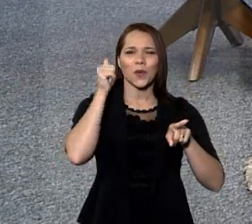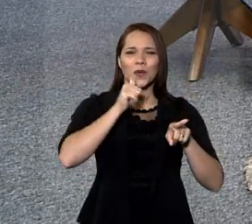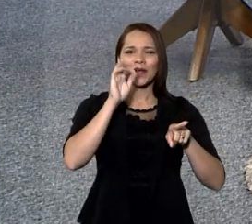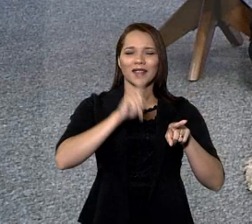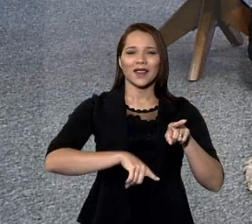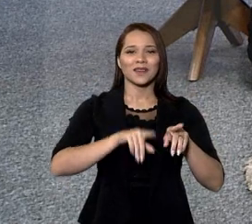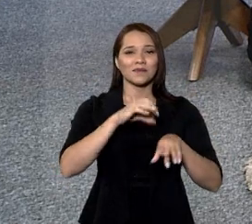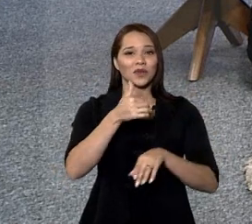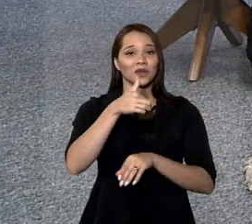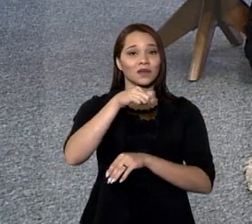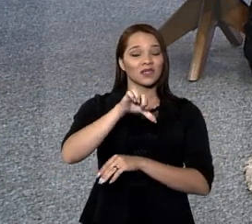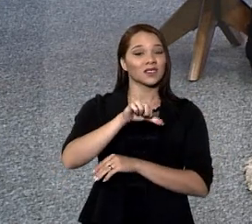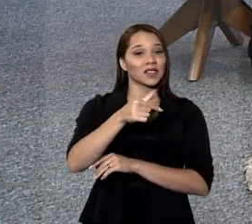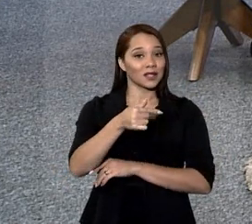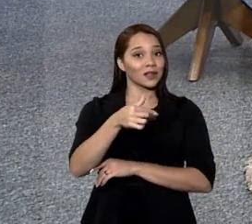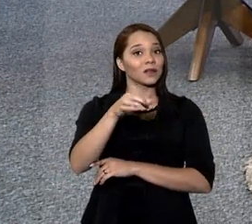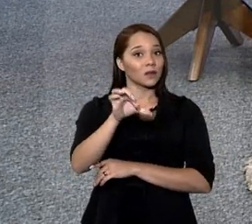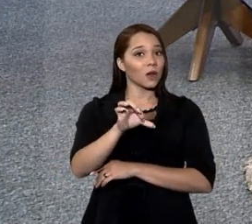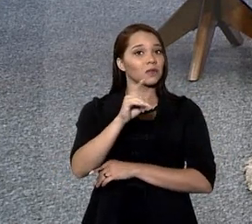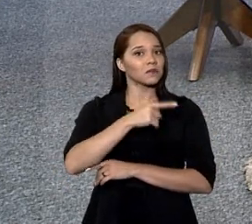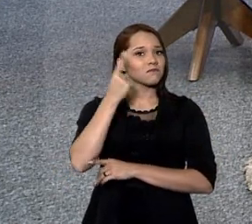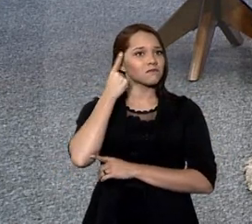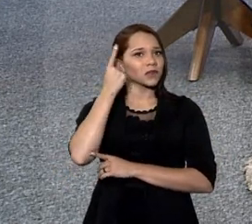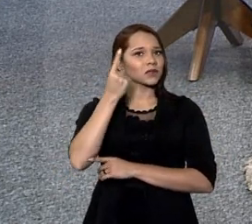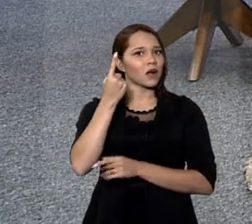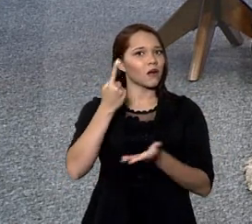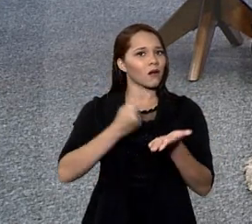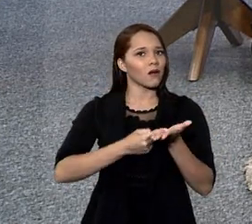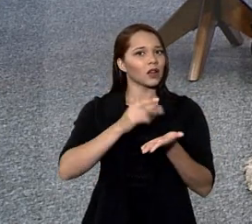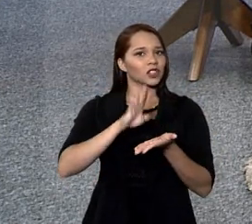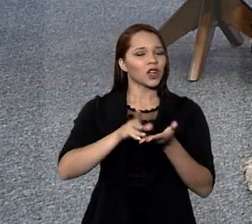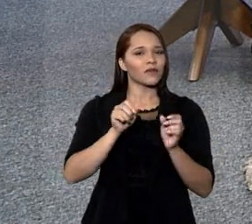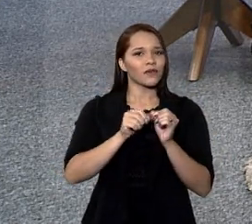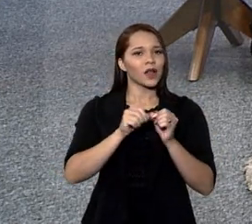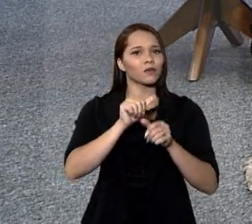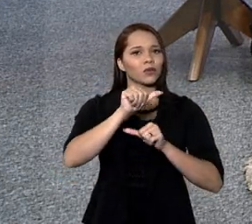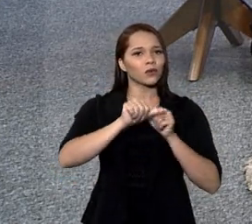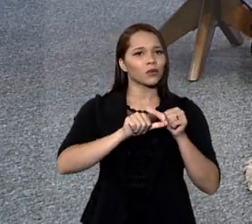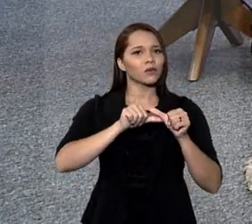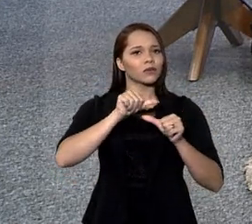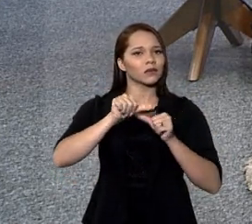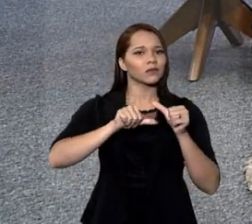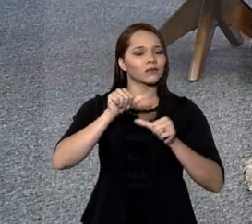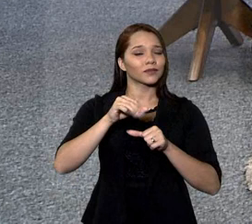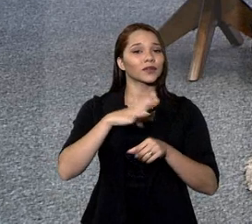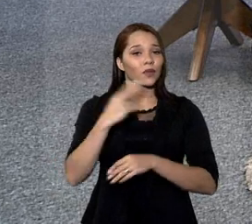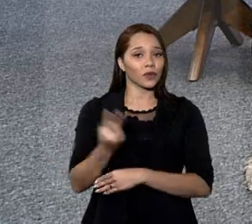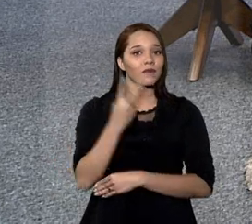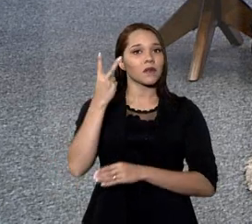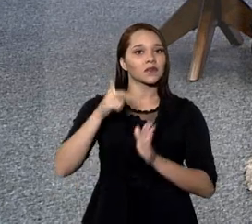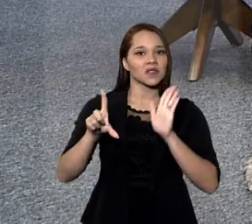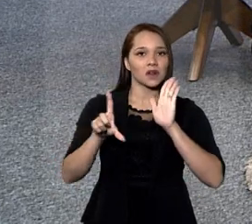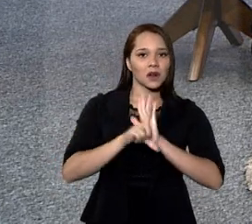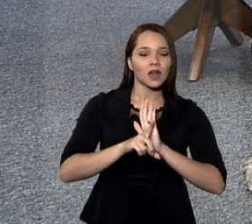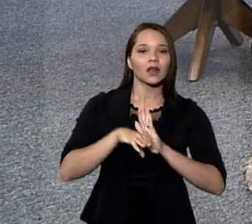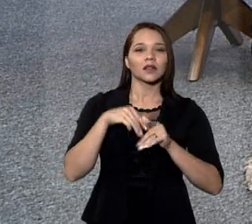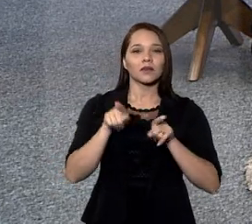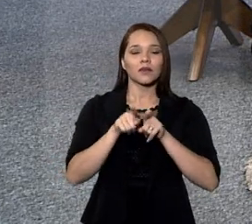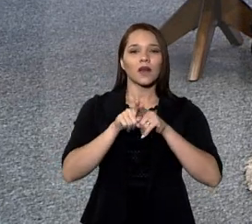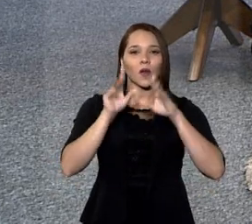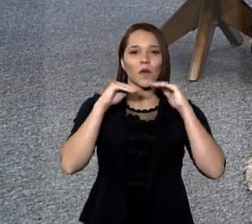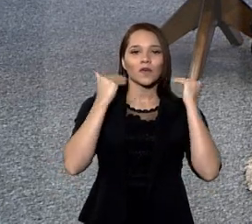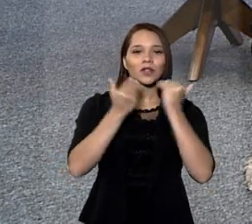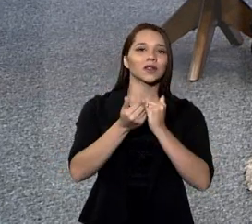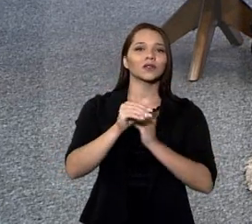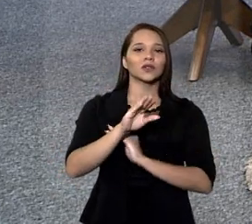violência contra mulher é de 79 não é você pensa um tratado que vai sendo ratificado portanto tem valor de lei